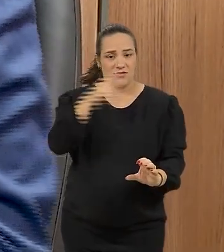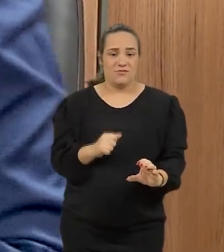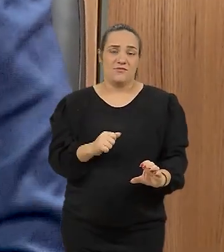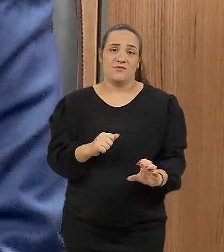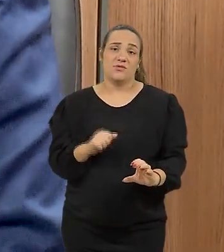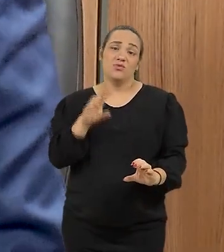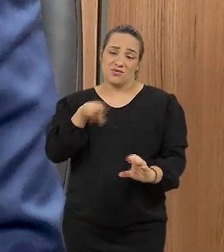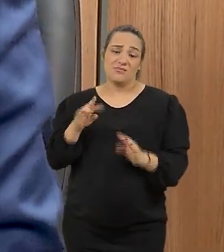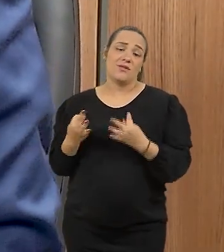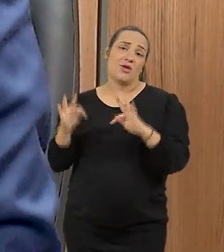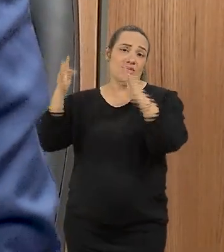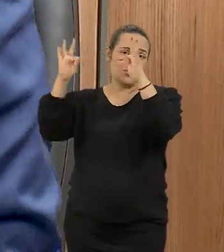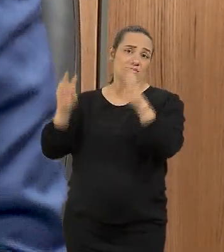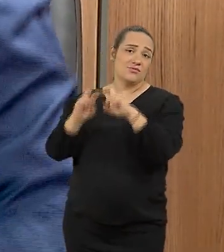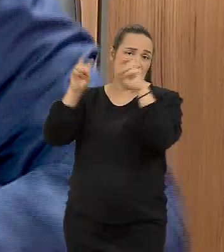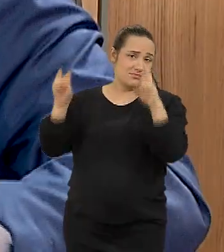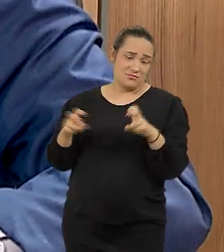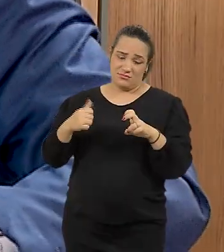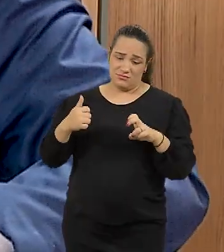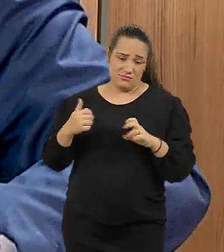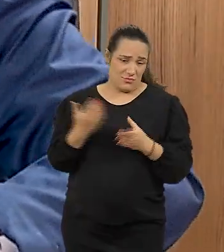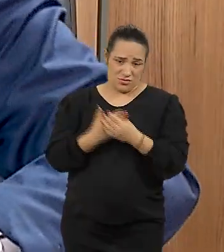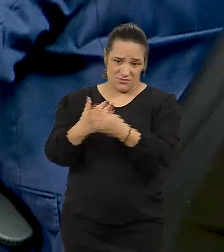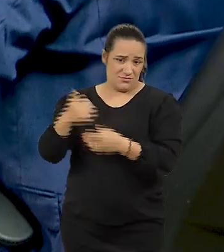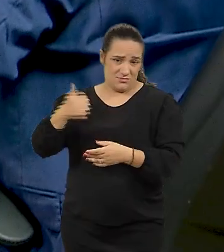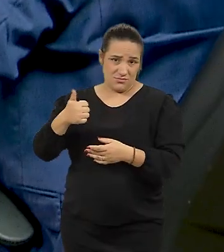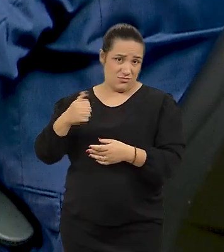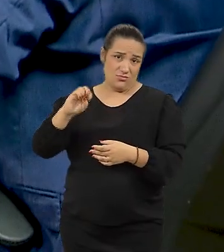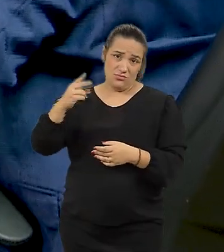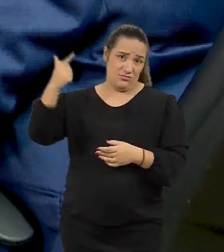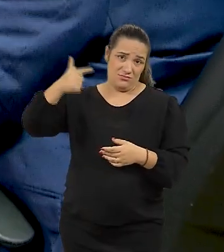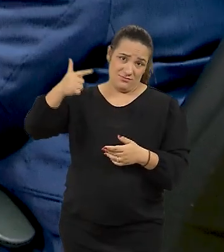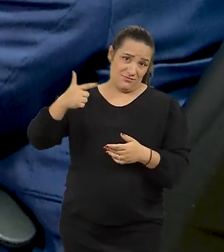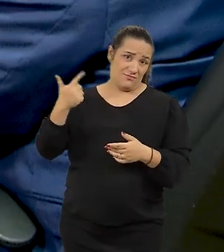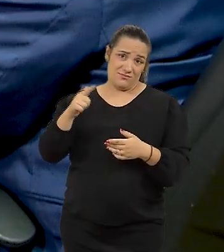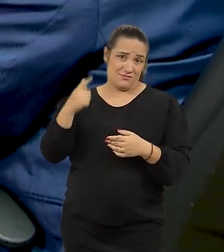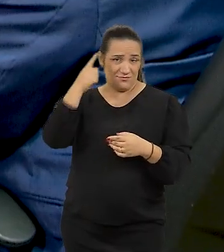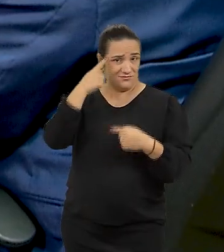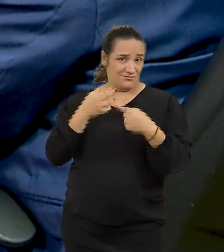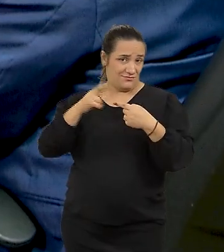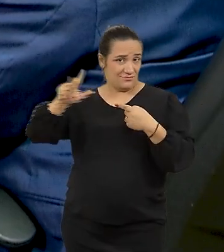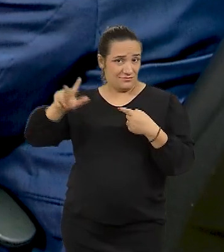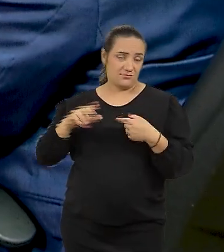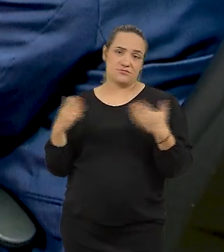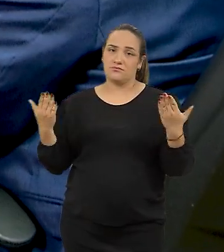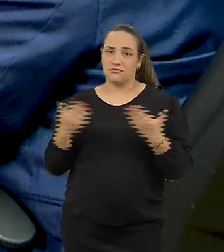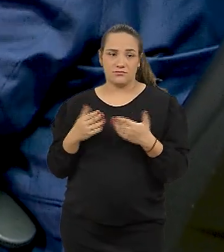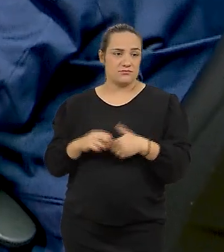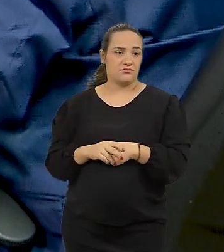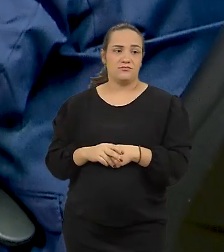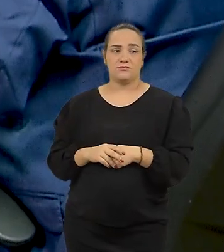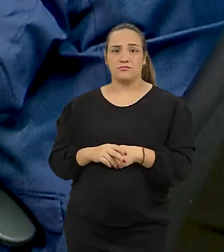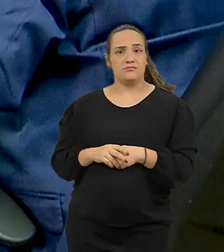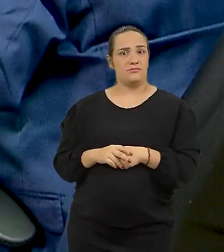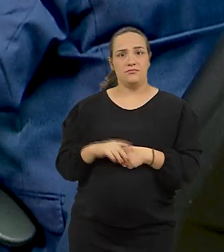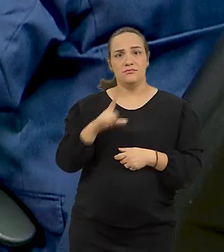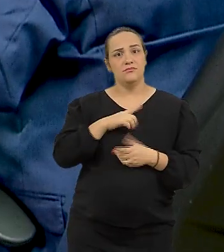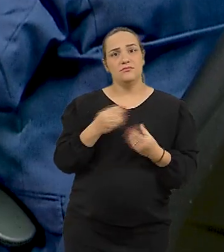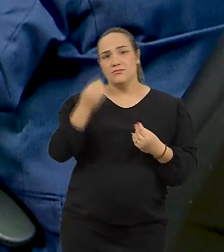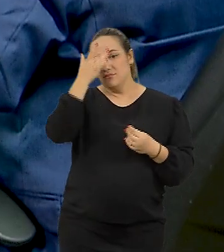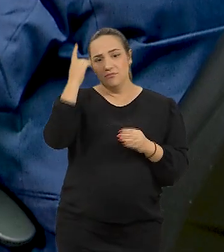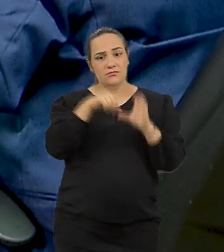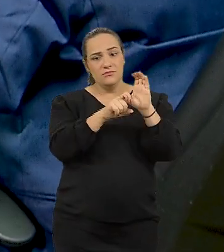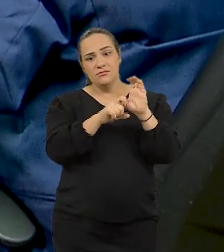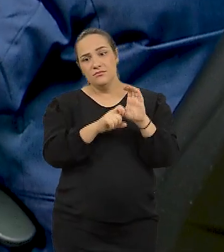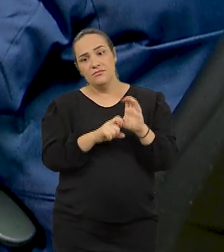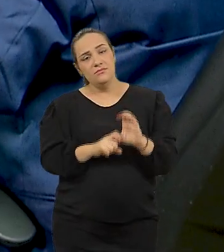tranquilamente ser resolvido por núcleo 4.0, tanto em primeiro grau quanto em segundo grau, para não ter essas divergências. Hoje está um absurdo o